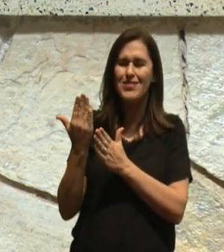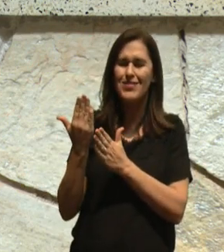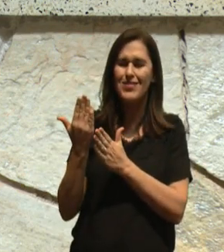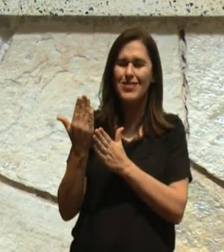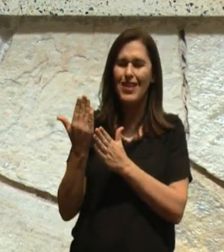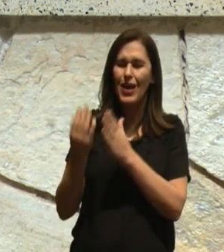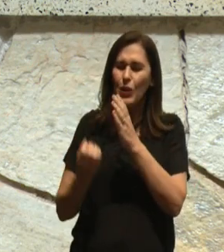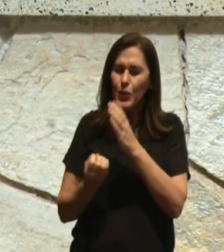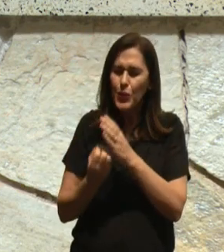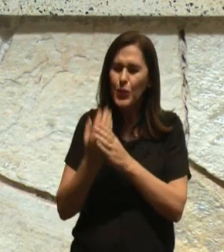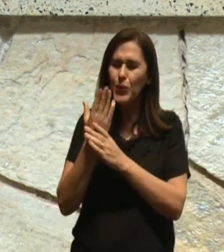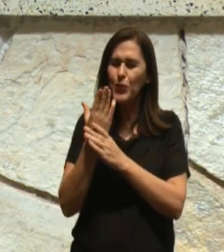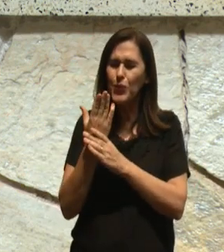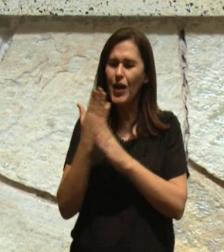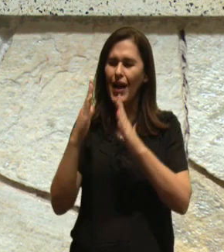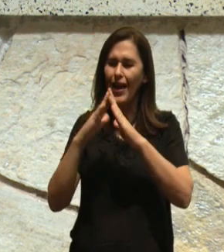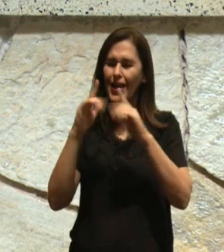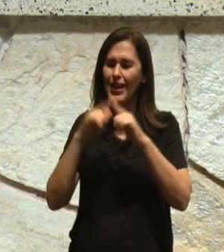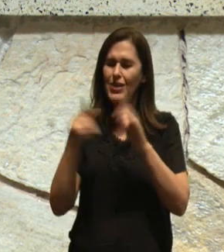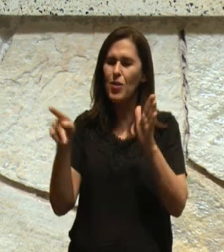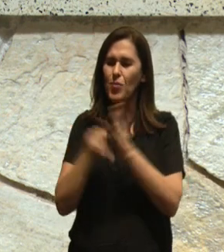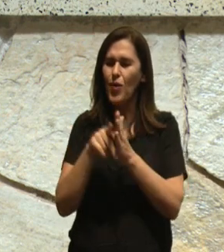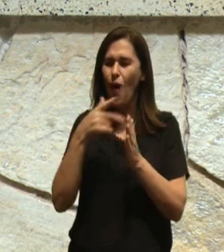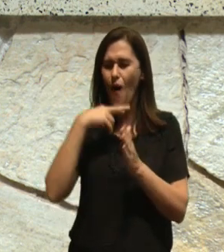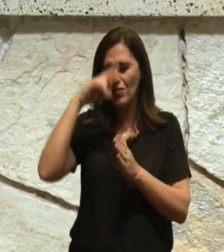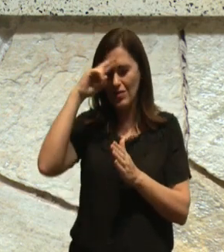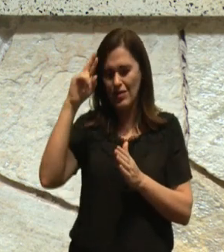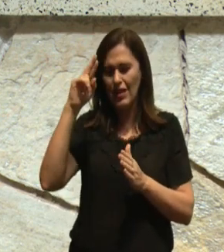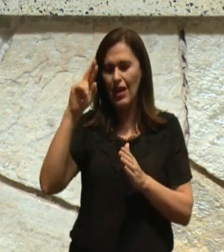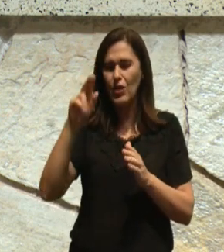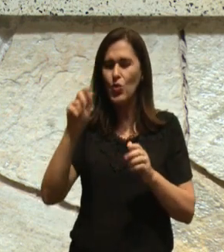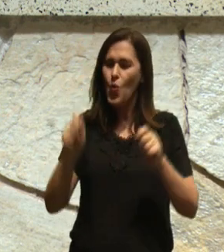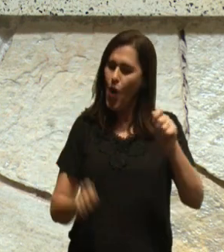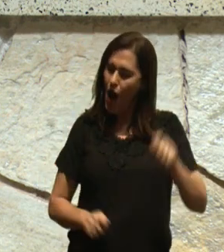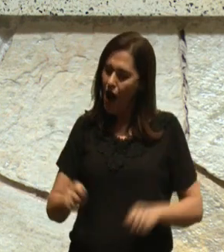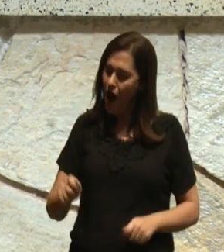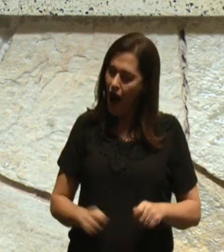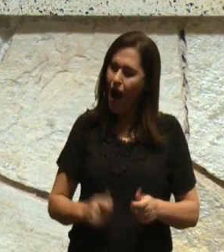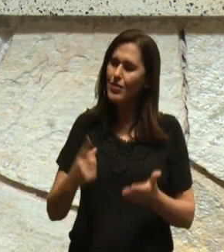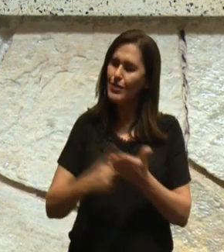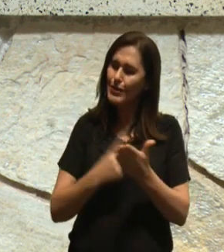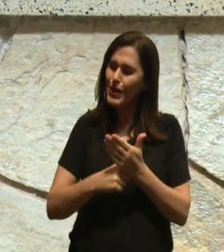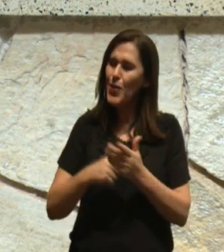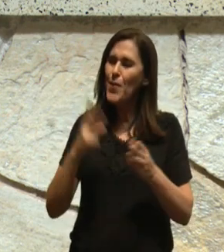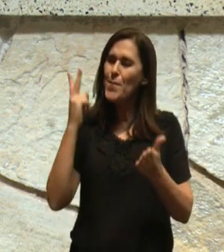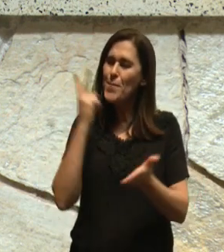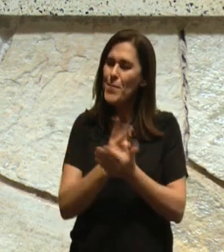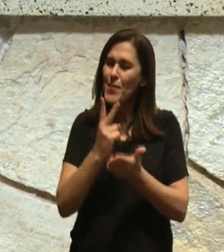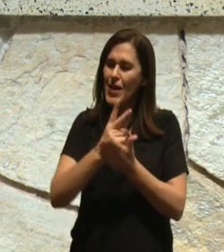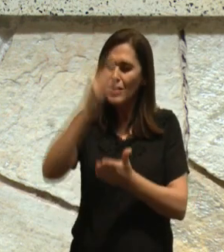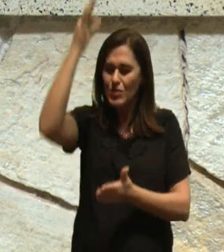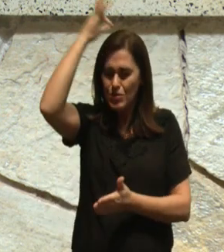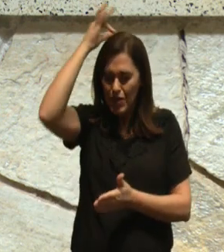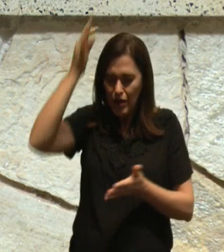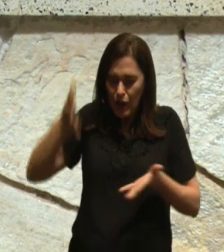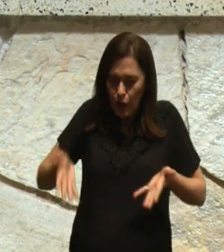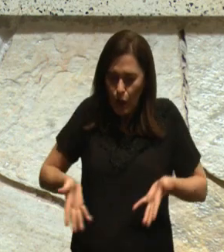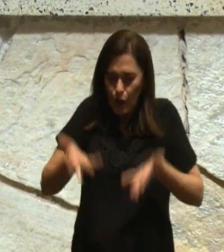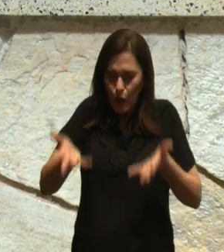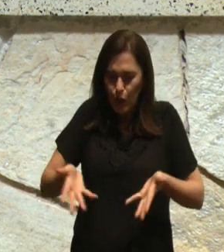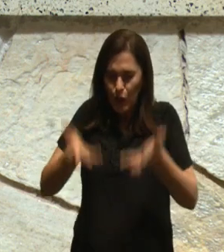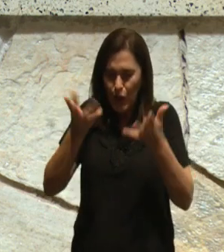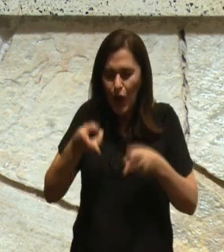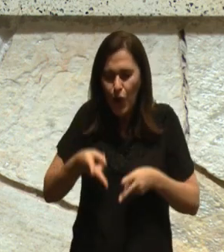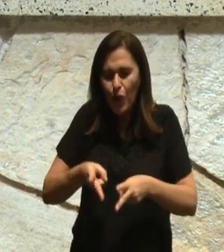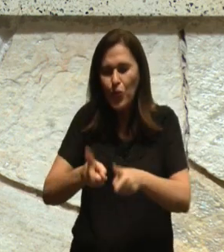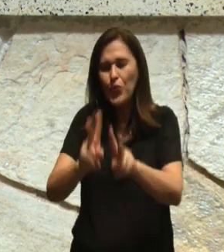no nascimento da chamada igreja do Senhor, nos Atos dos Apóstolos, este mesmo Espírito nos move hoje a continuar